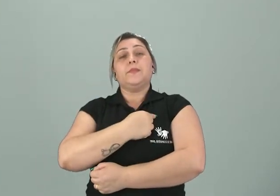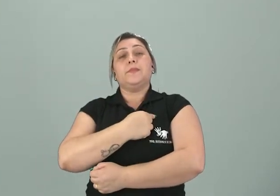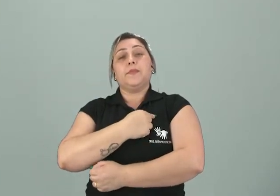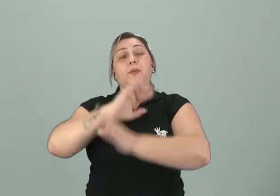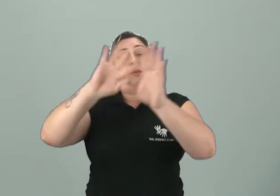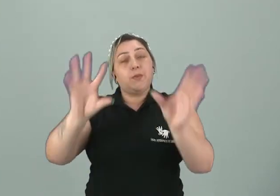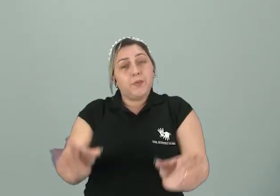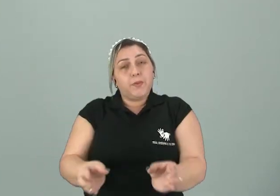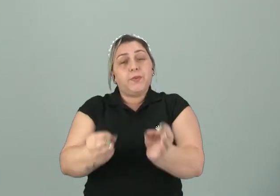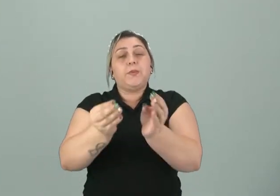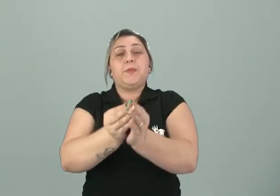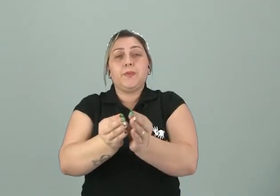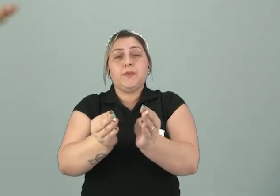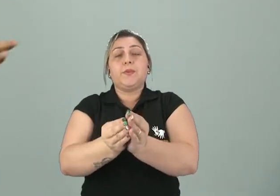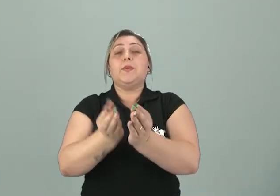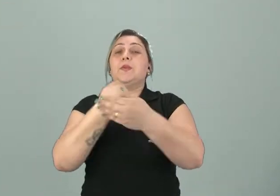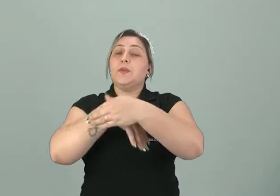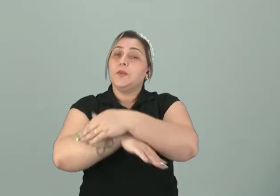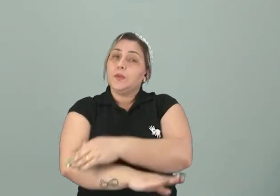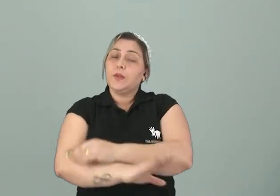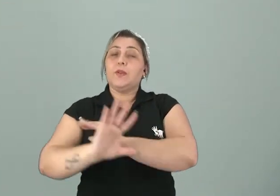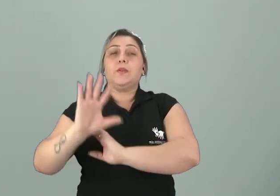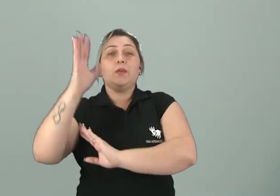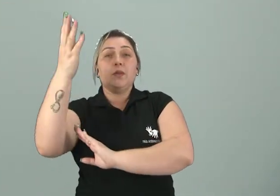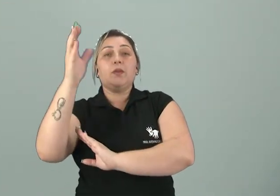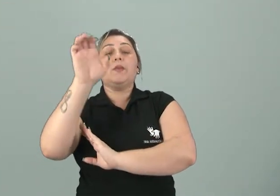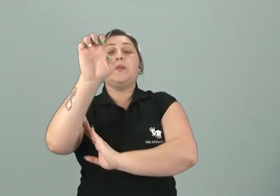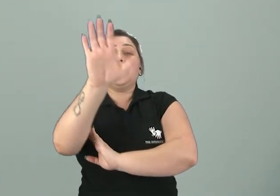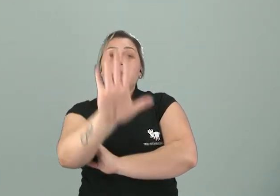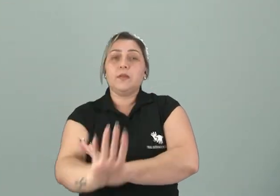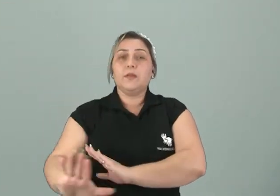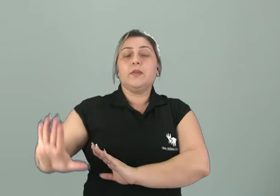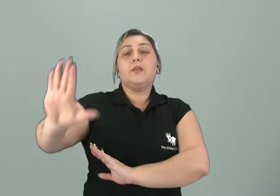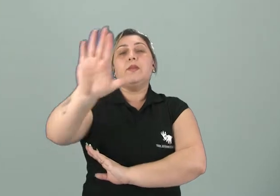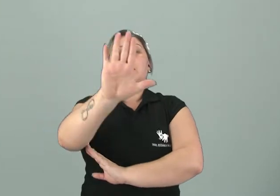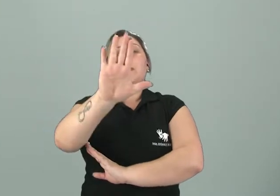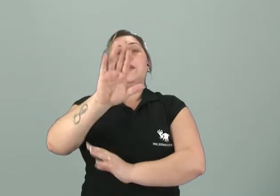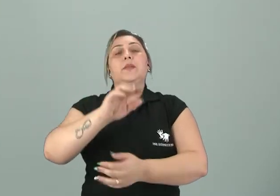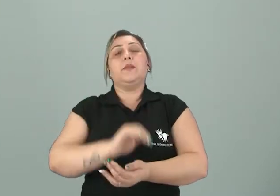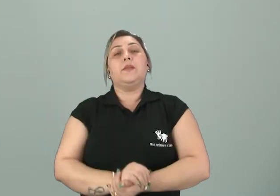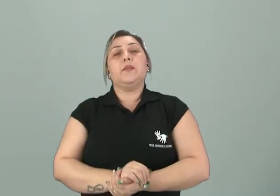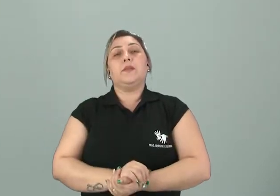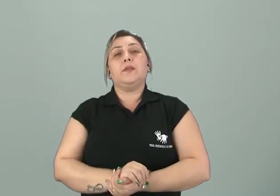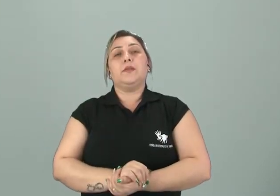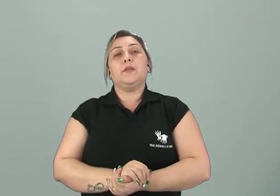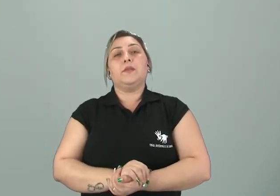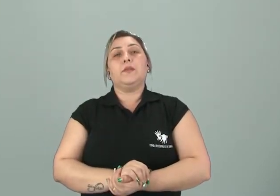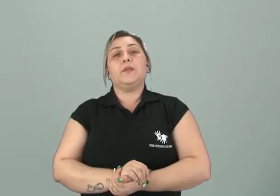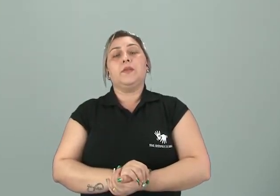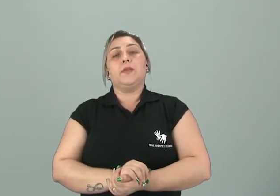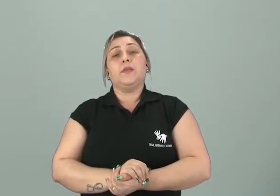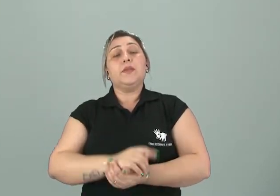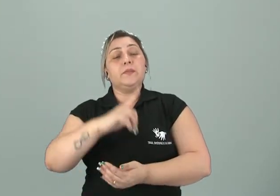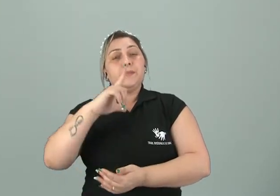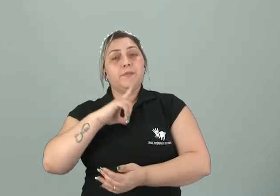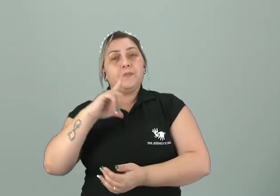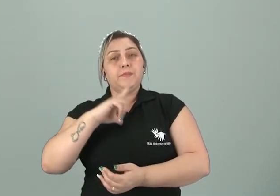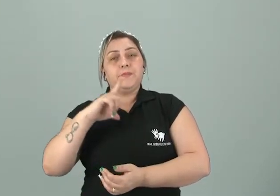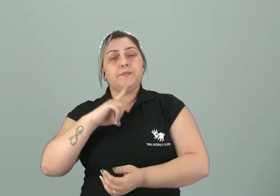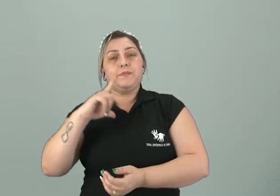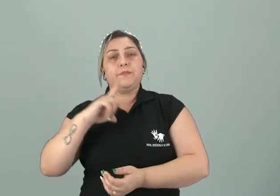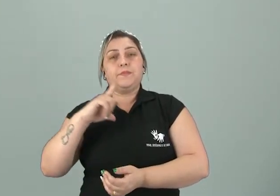resumir esses acontecimentos à Europa por ser, enfim, onde tem todo